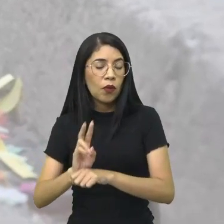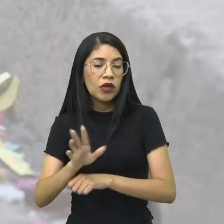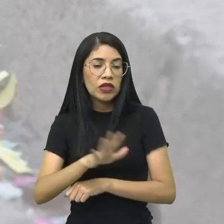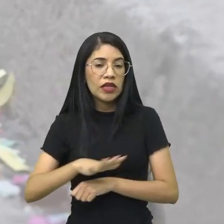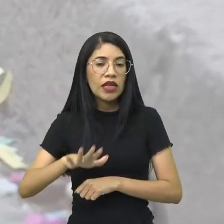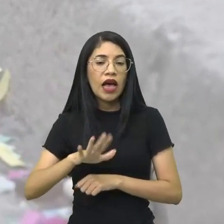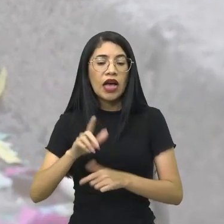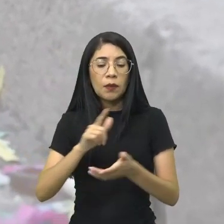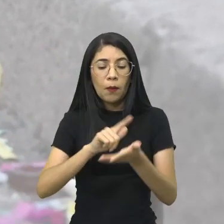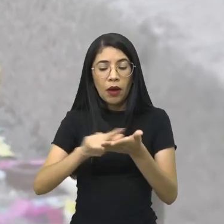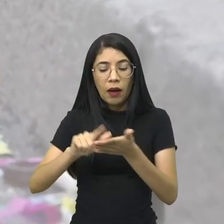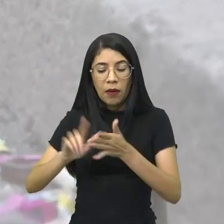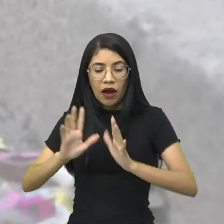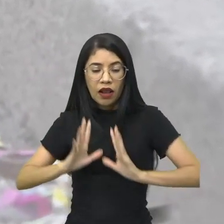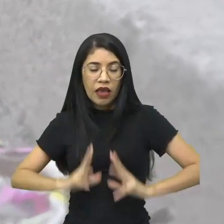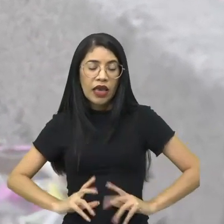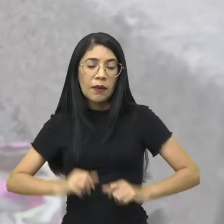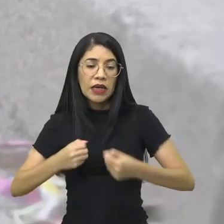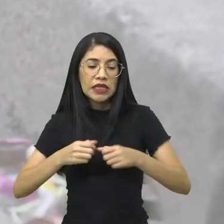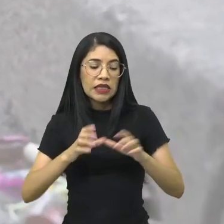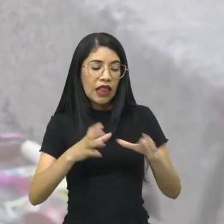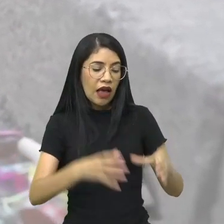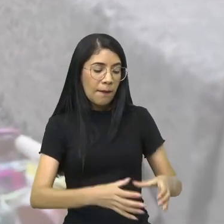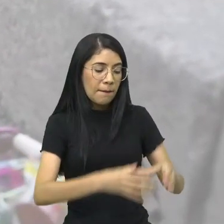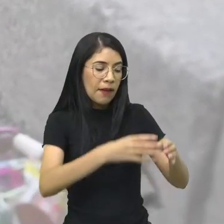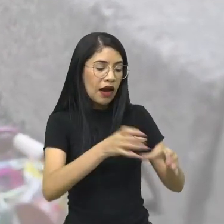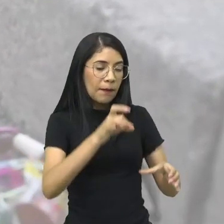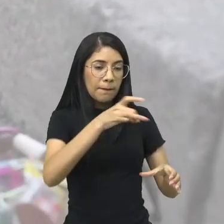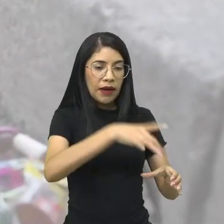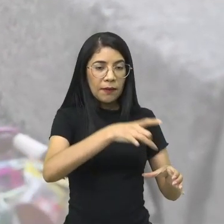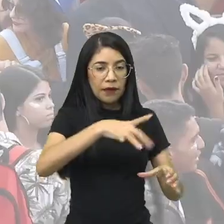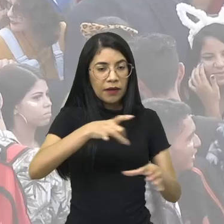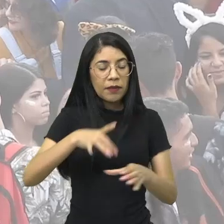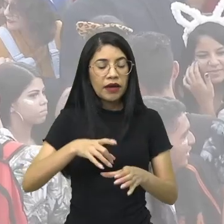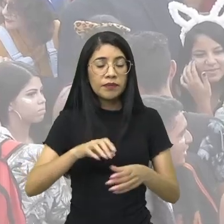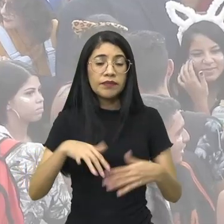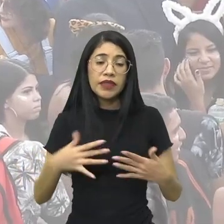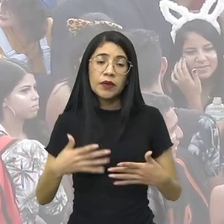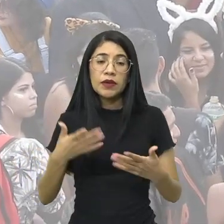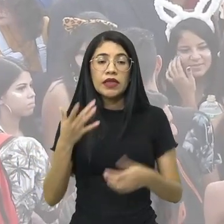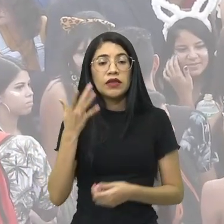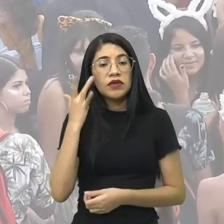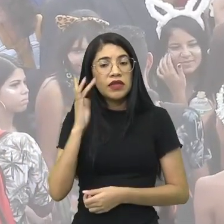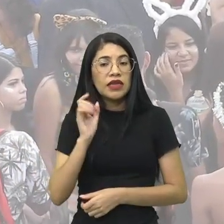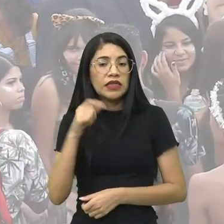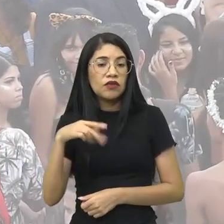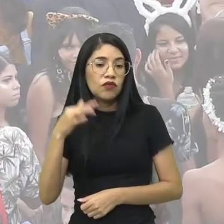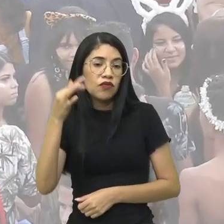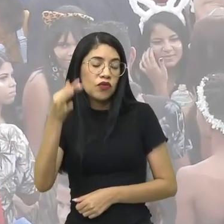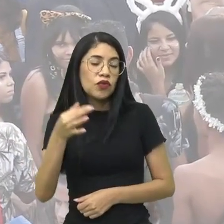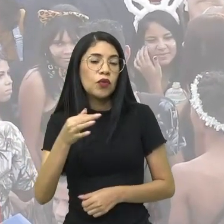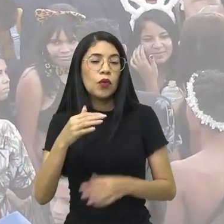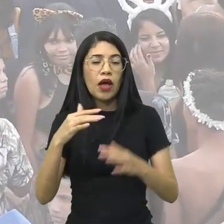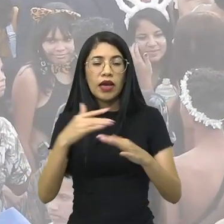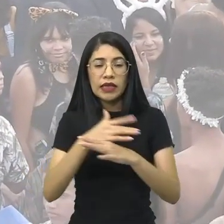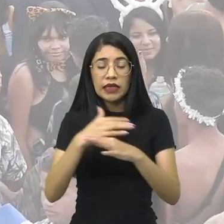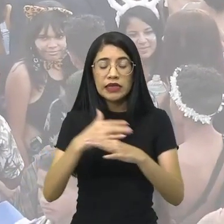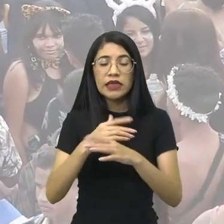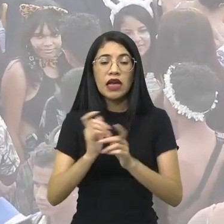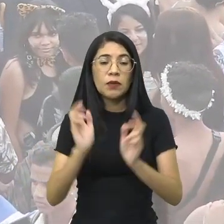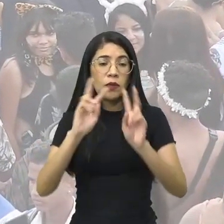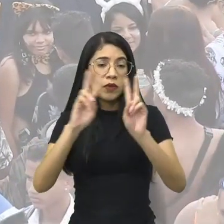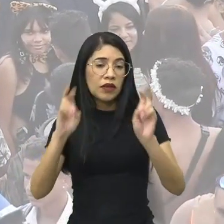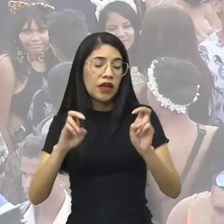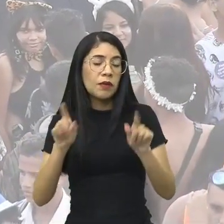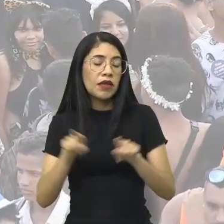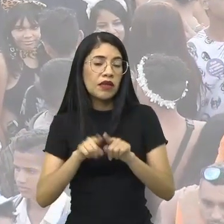Não custa nada jogar o lixo no seu lugar de direito, a lixeira. Quem sabe o zelo pela limpeza da cidade não poderia se tornar um tema para a